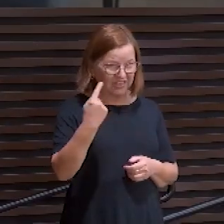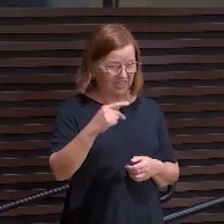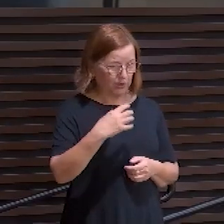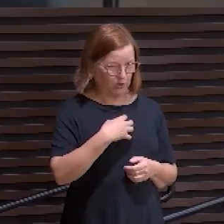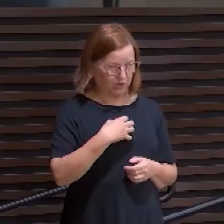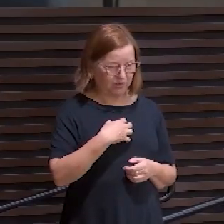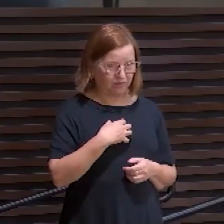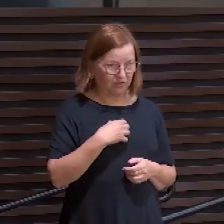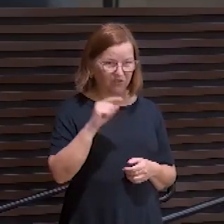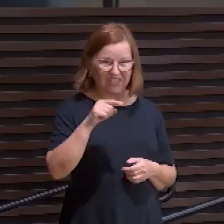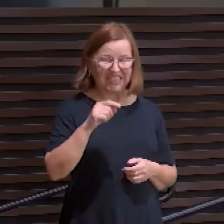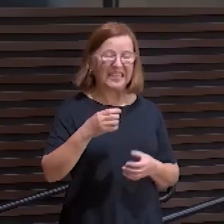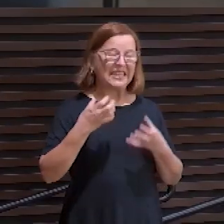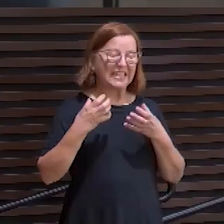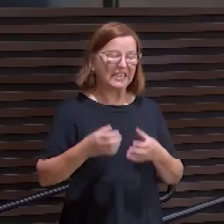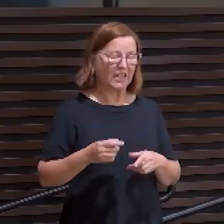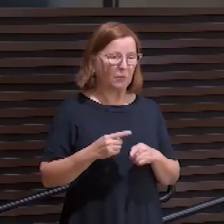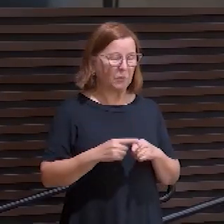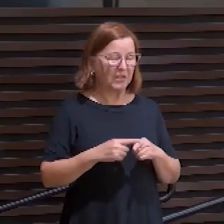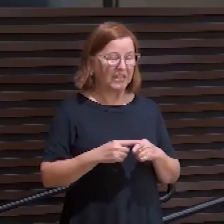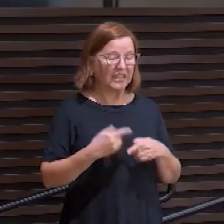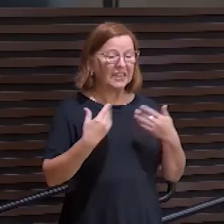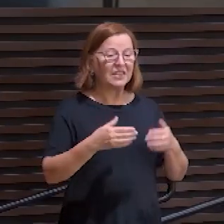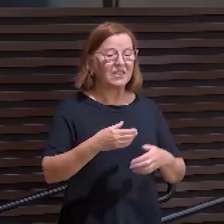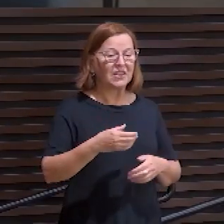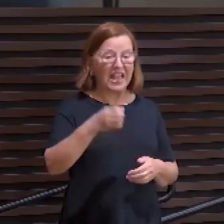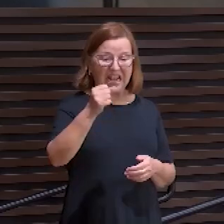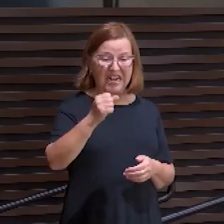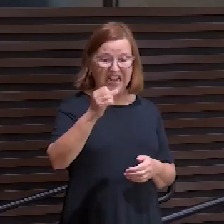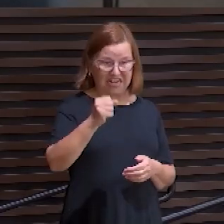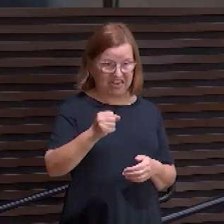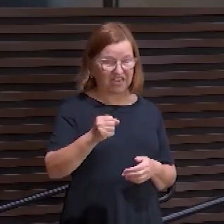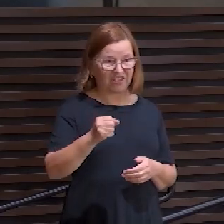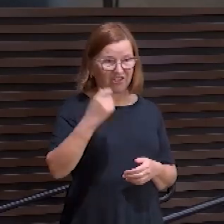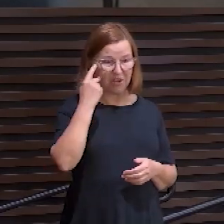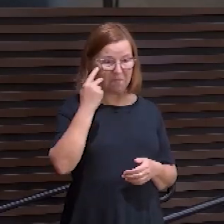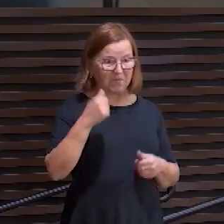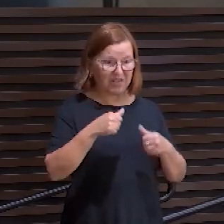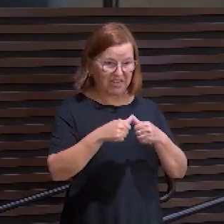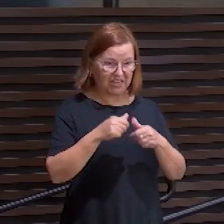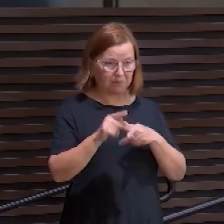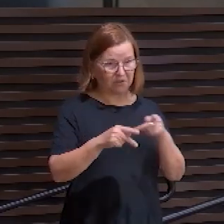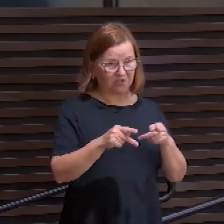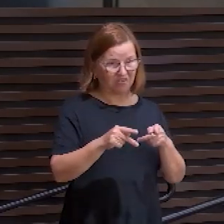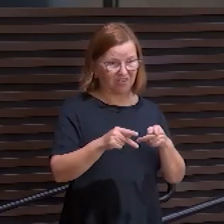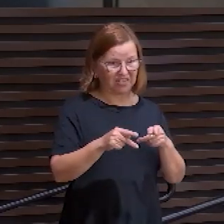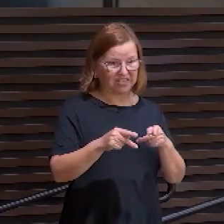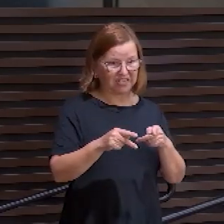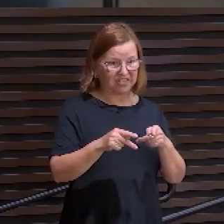Você está cansado porque você está dando leite para essa turma e quem bebe leite não cresce.